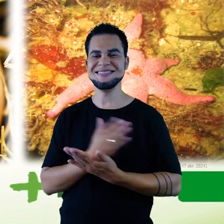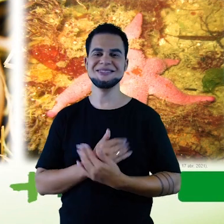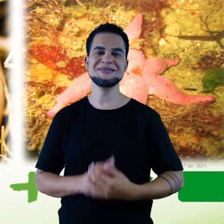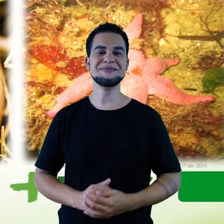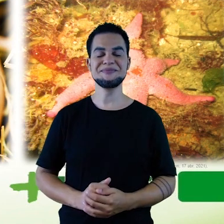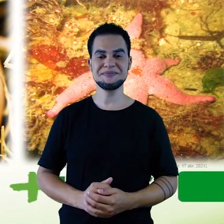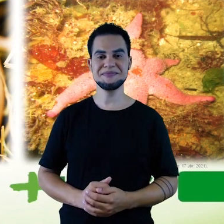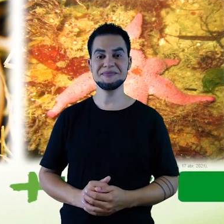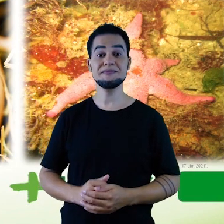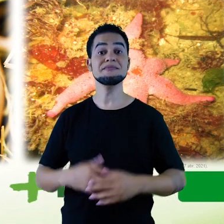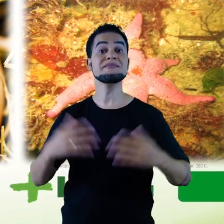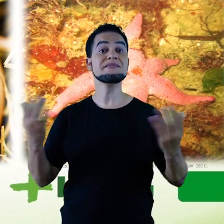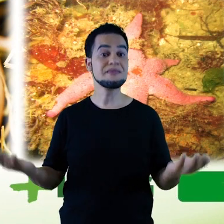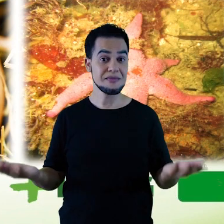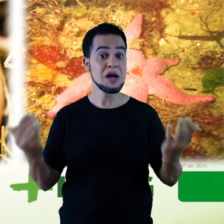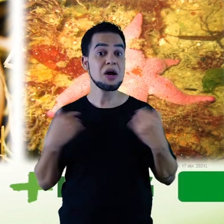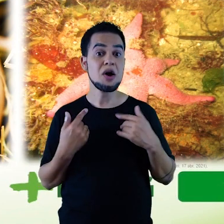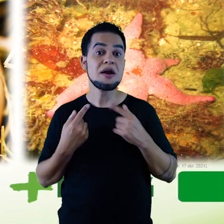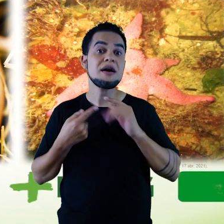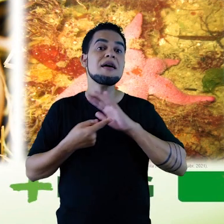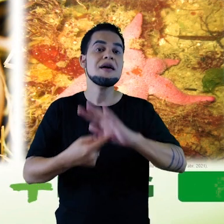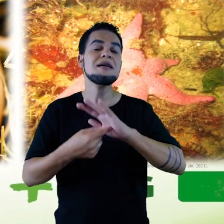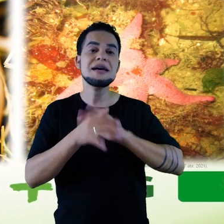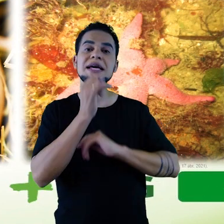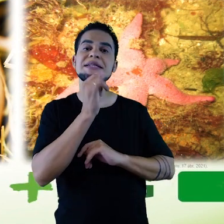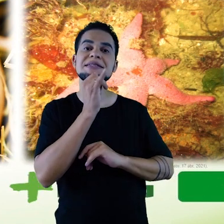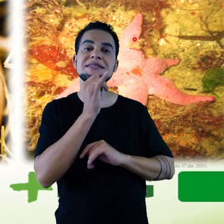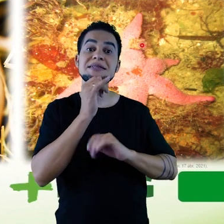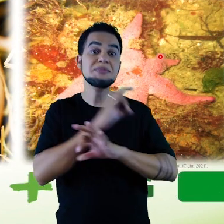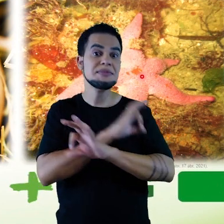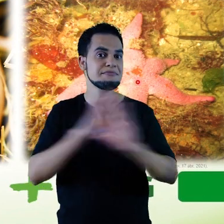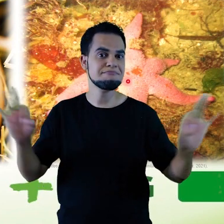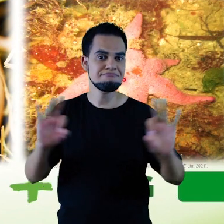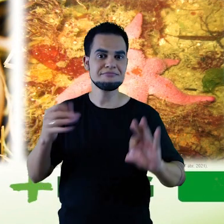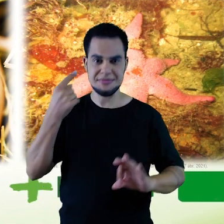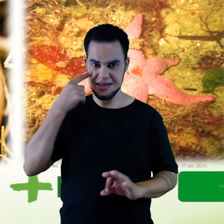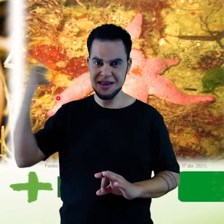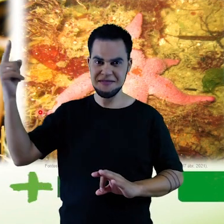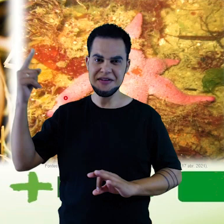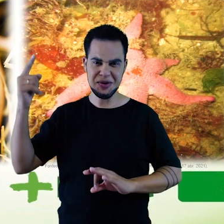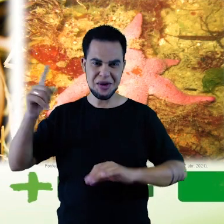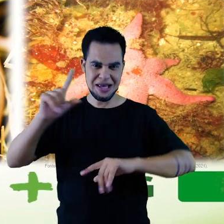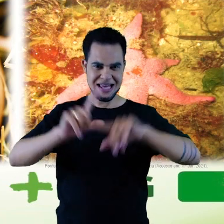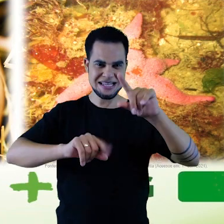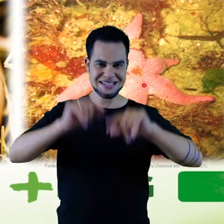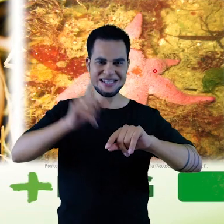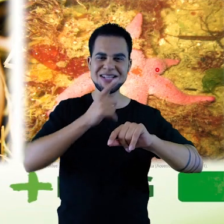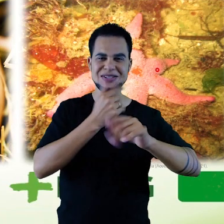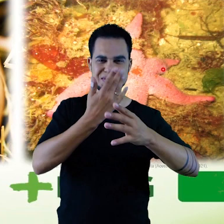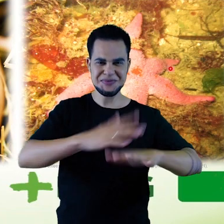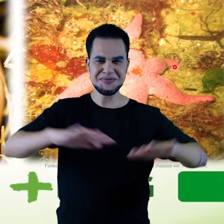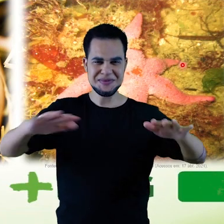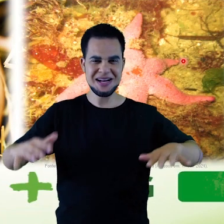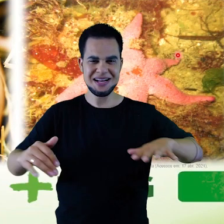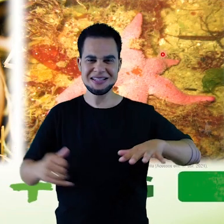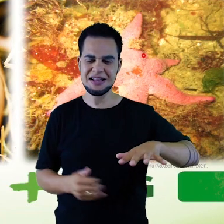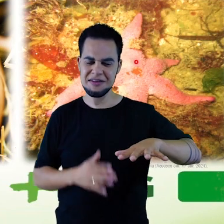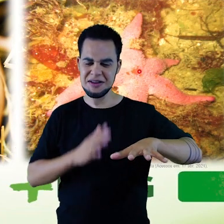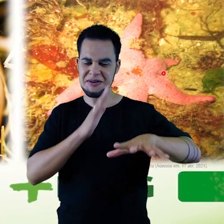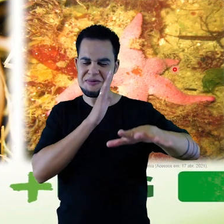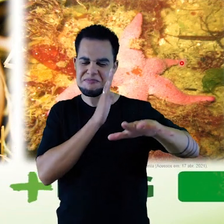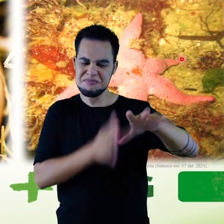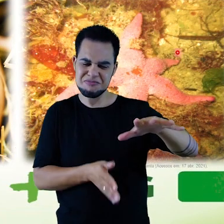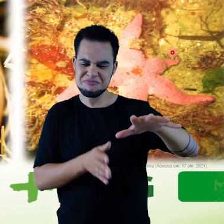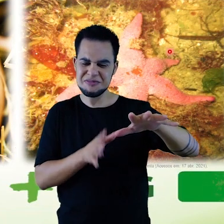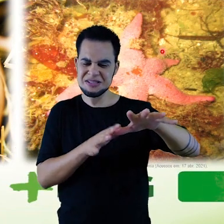gente. E aí eu trouxe aqui um caso incrível, ó. Tá vendo uma estrela do mar aqui, né? Tá vendo um braço dela aqui à